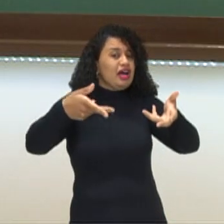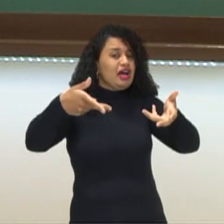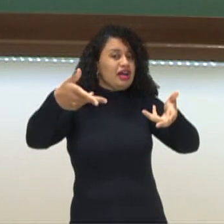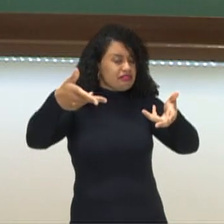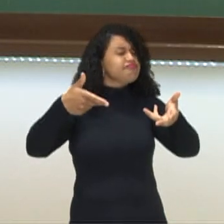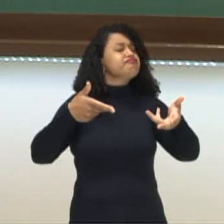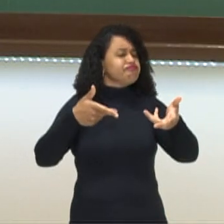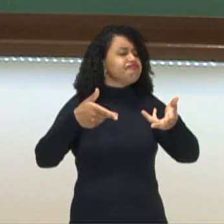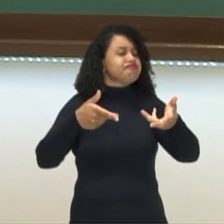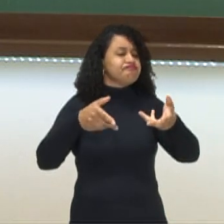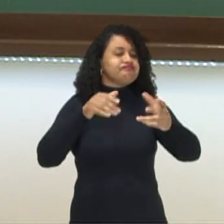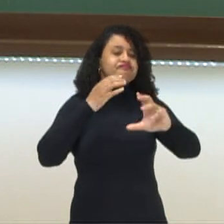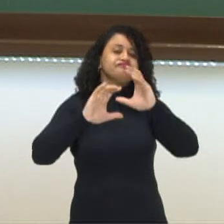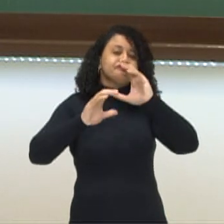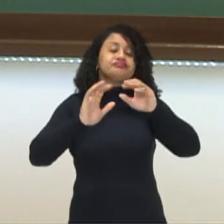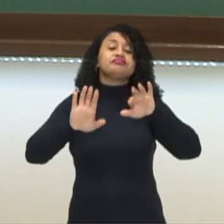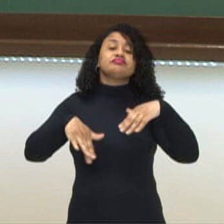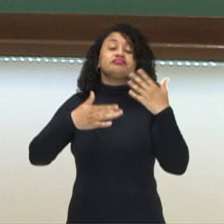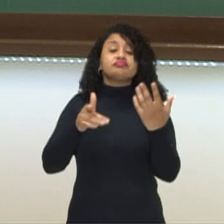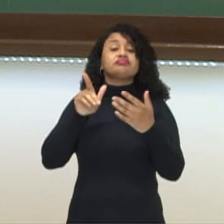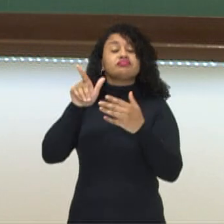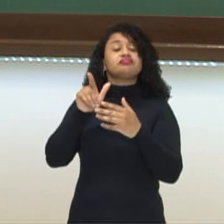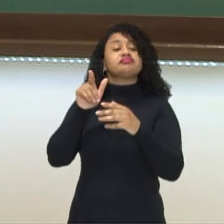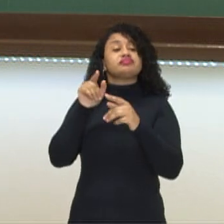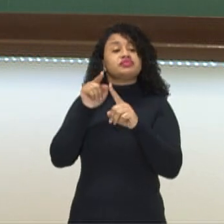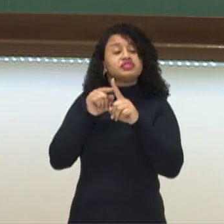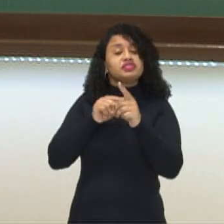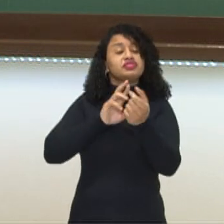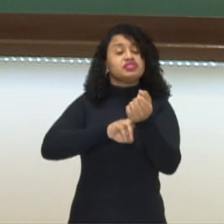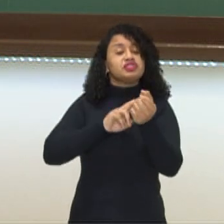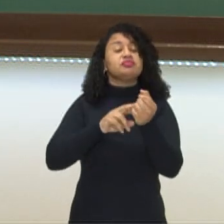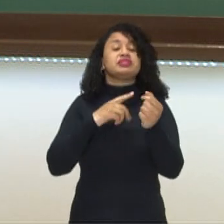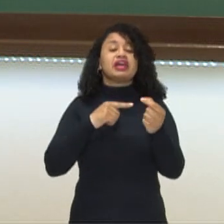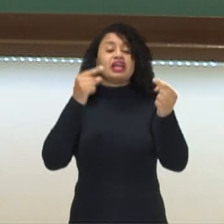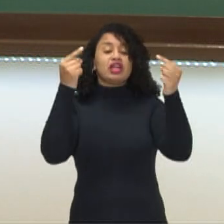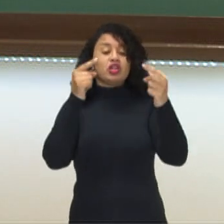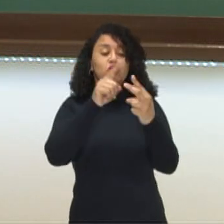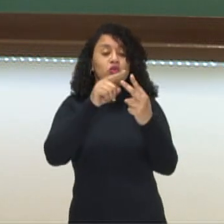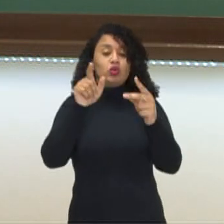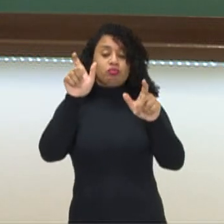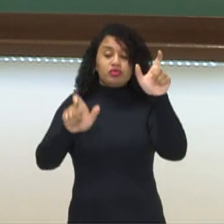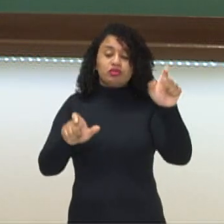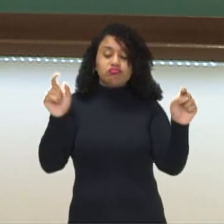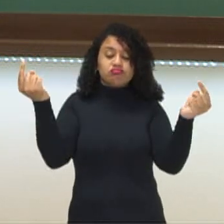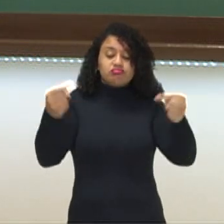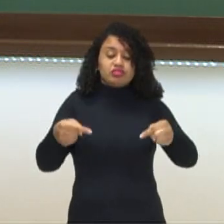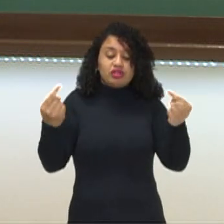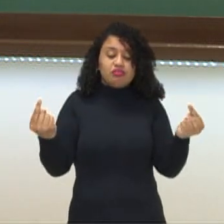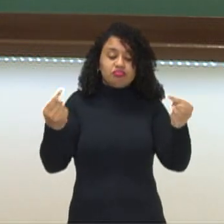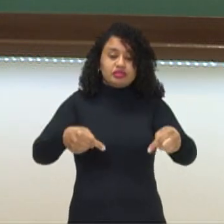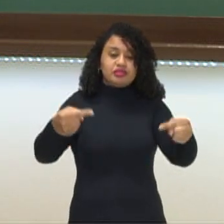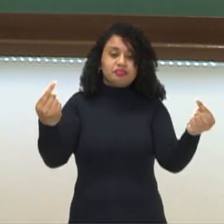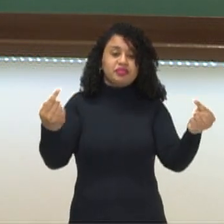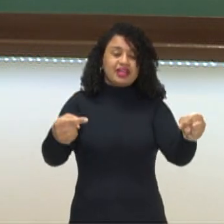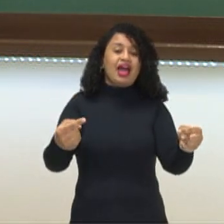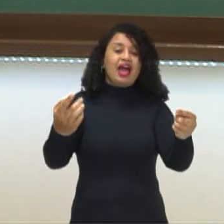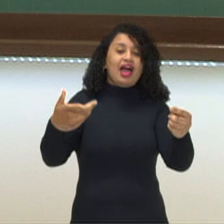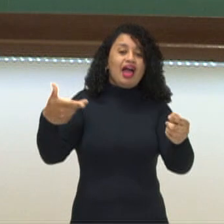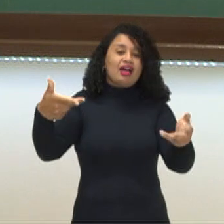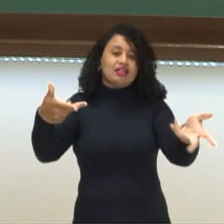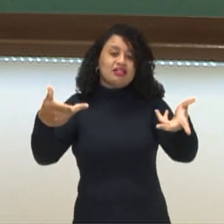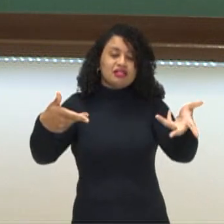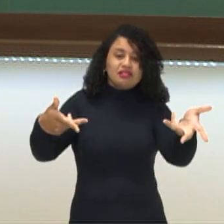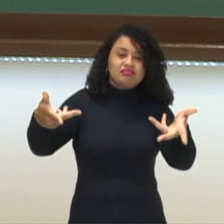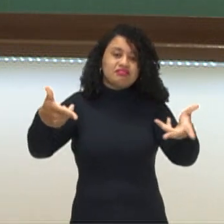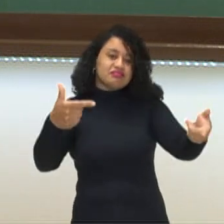Muito rápido. Então, a embolada tem essa dupla, um vai desafiando ali o outro e fazendo essa rima muito rápido. É muito divertido, é